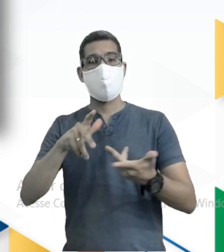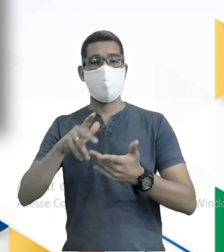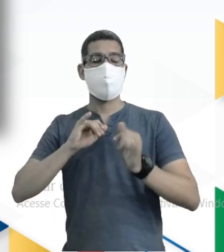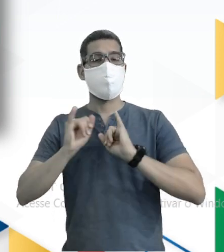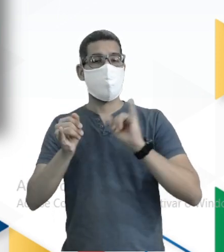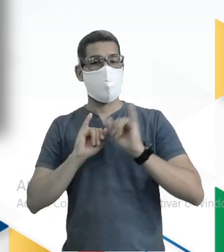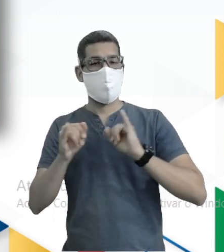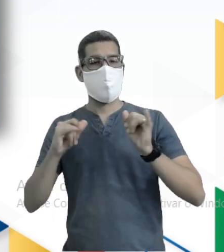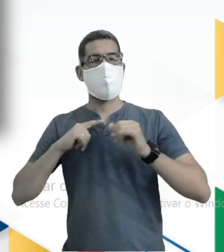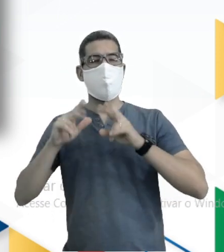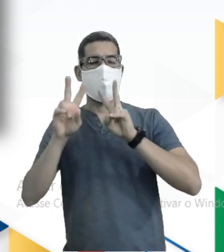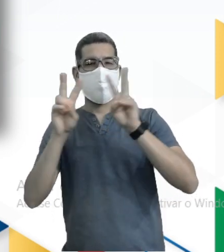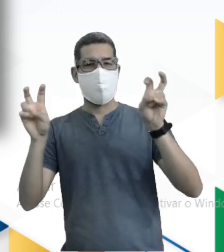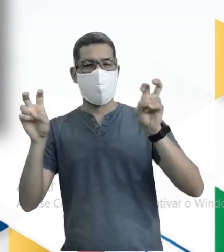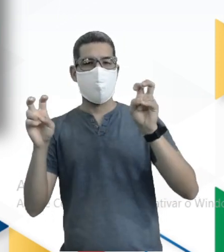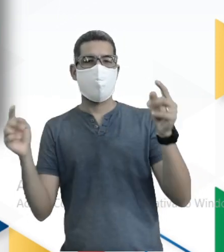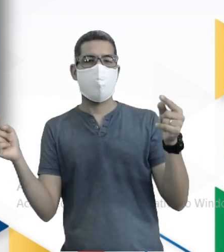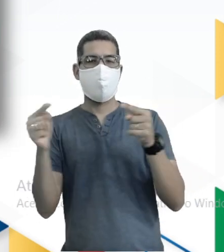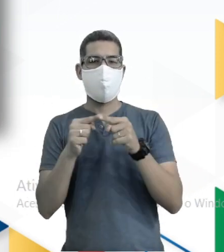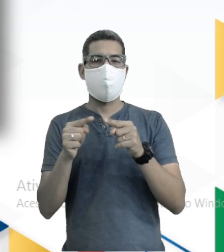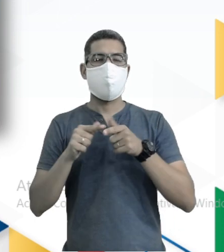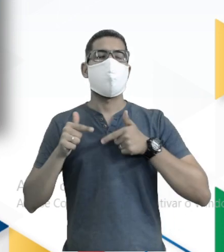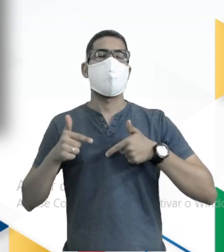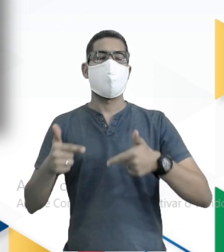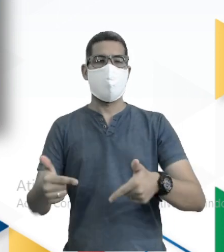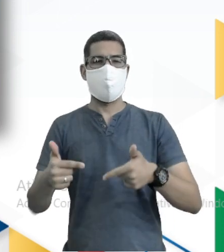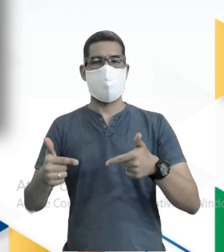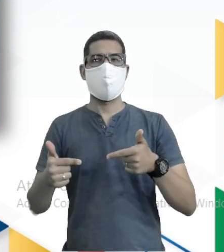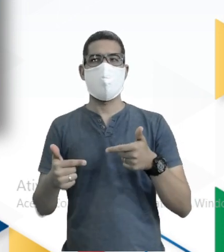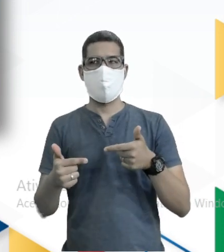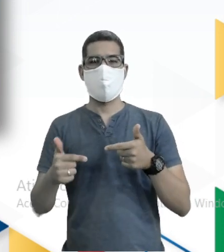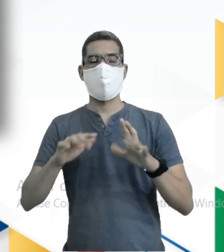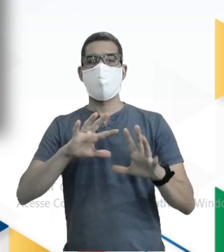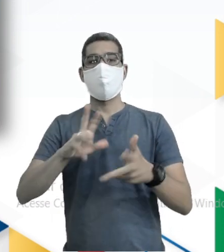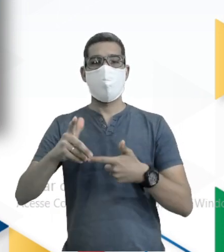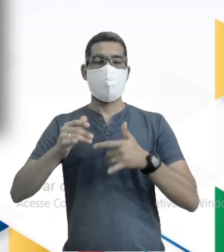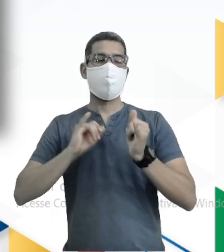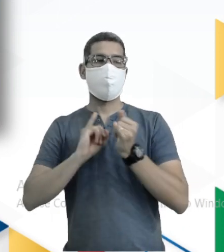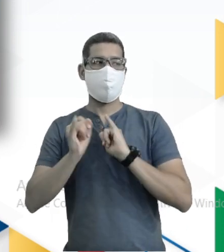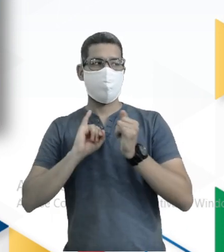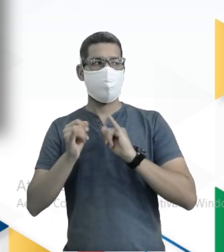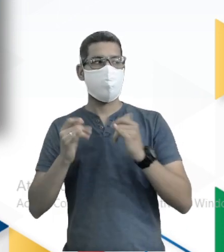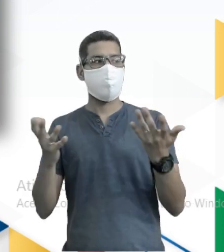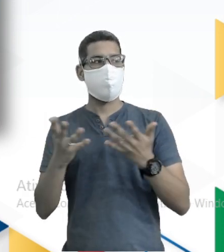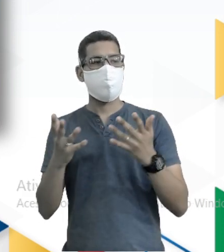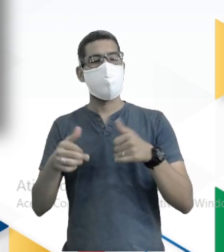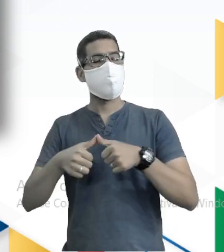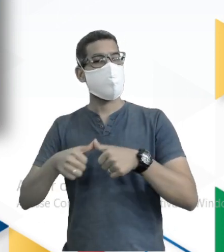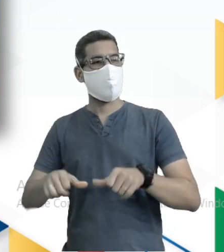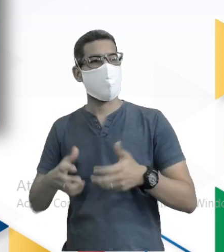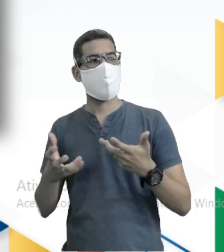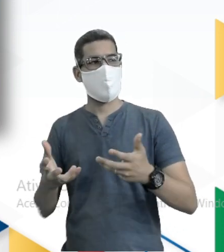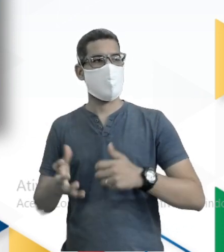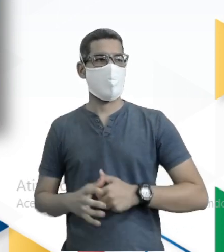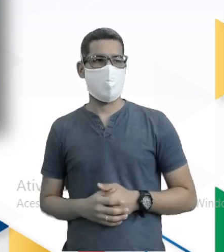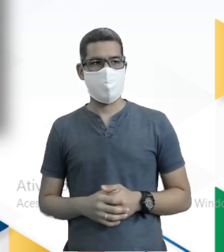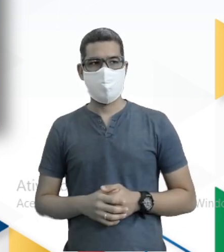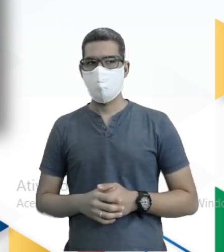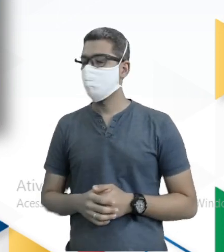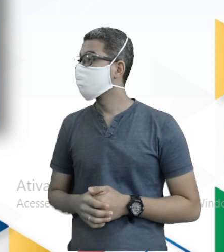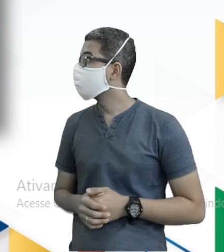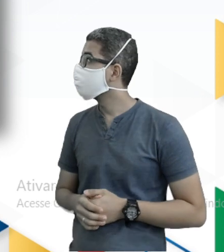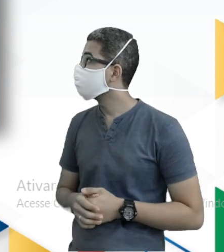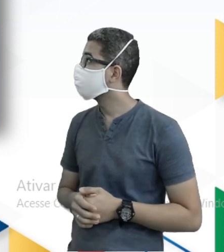a questão muito das campanhas, certo? O mundo virtual que chegou para ficar. Temos aqui, olha, você não